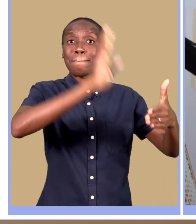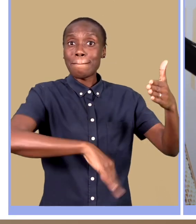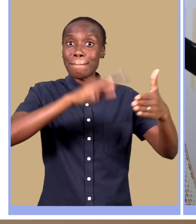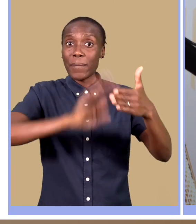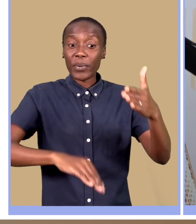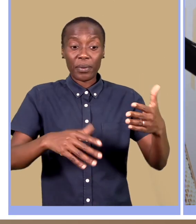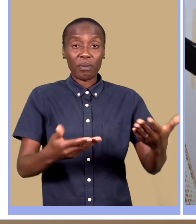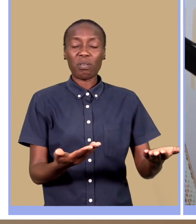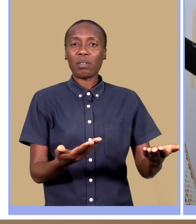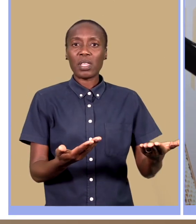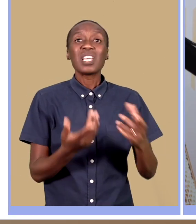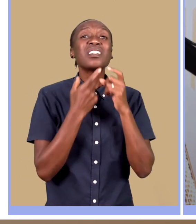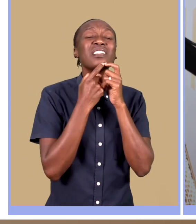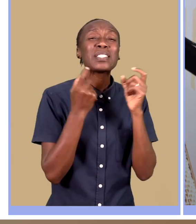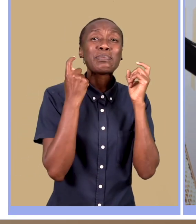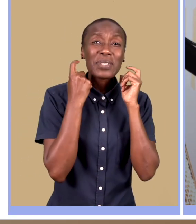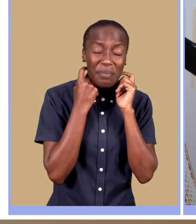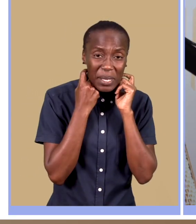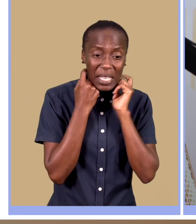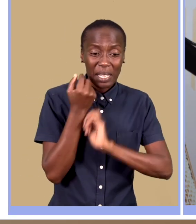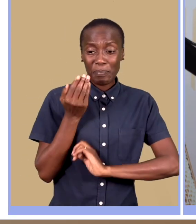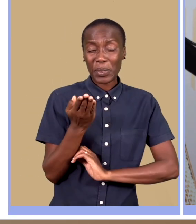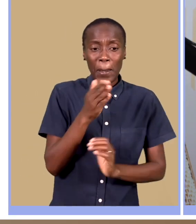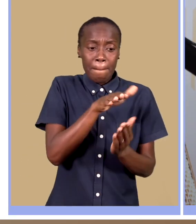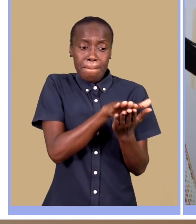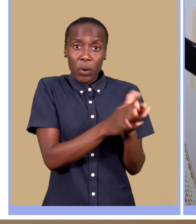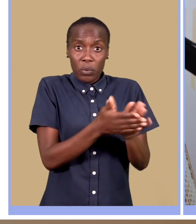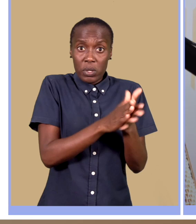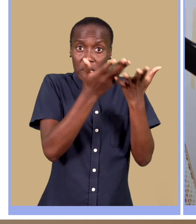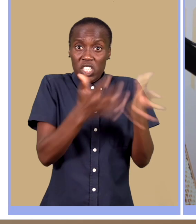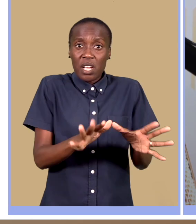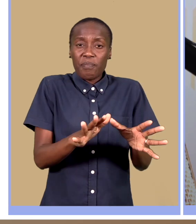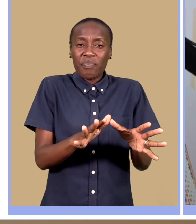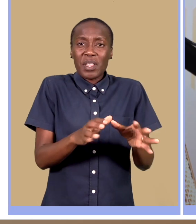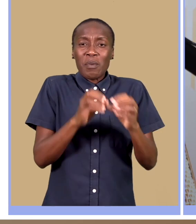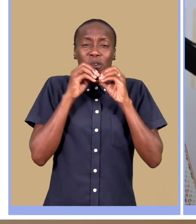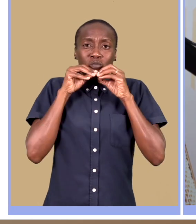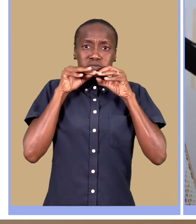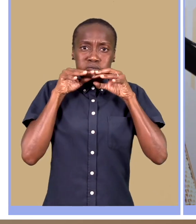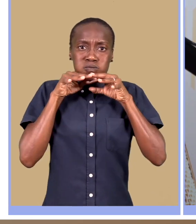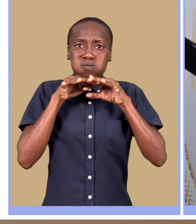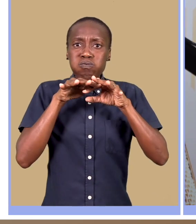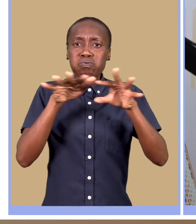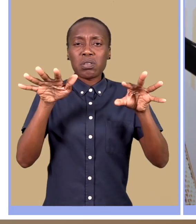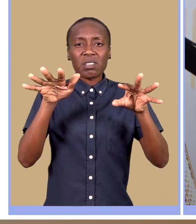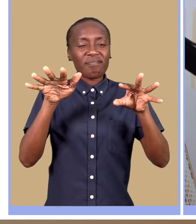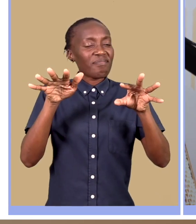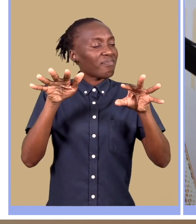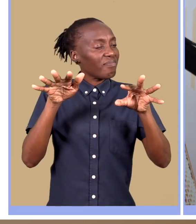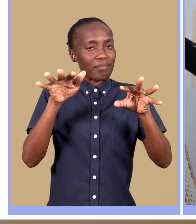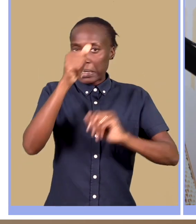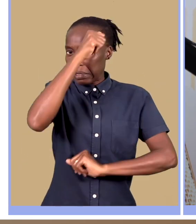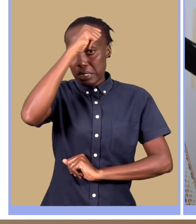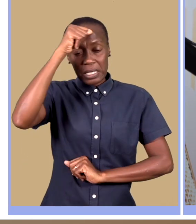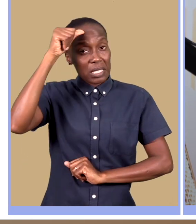sendo produzido em Moçambique tem dificuldades em ser conhecido e divulgado. É por isso que, inicialmente, eu